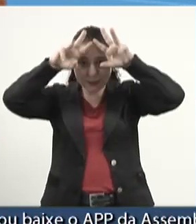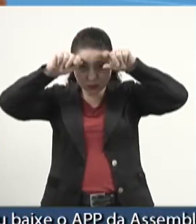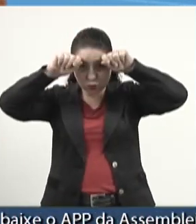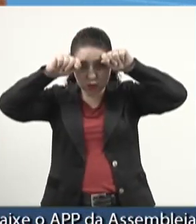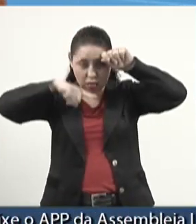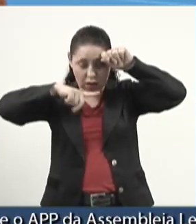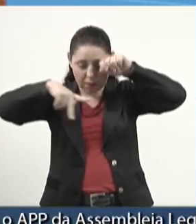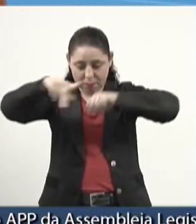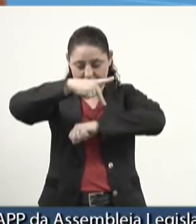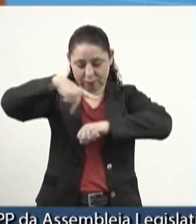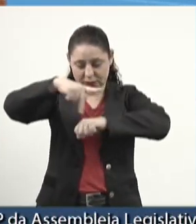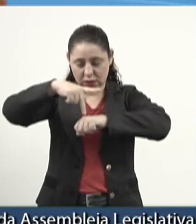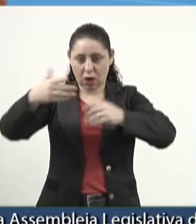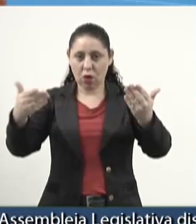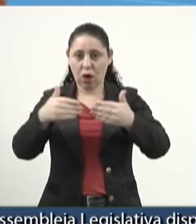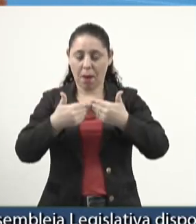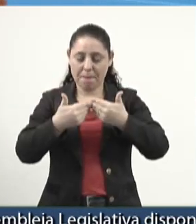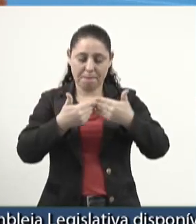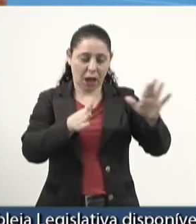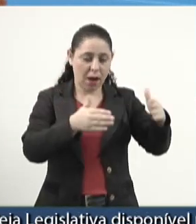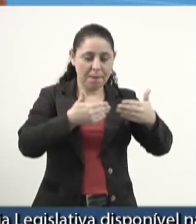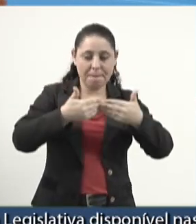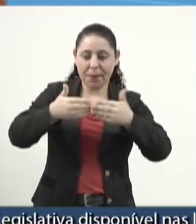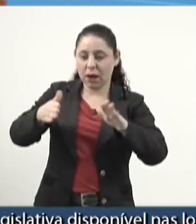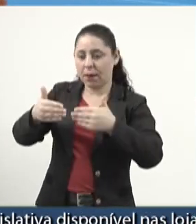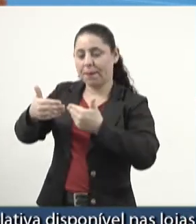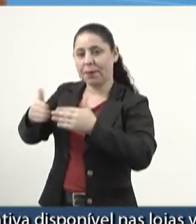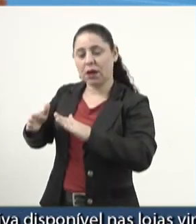Nosso país está abrindo